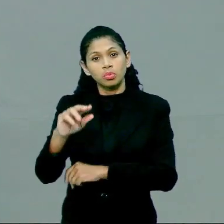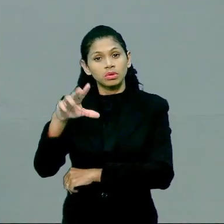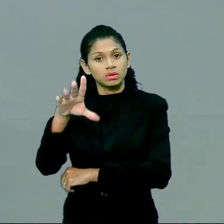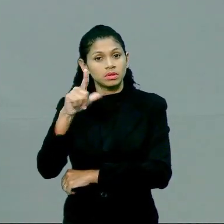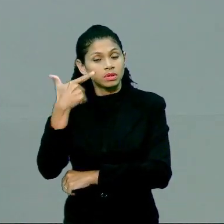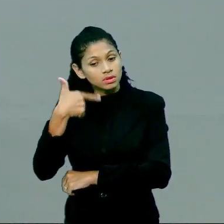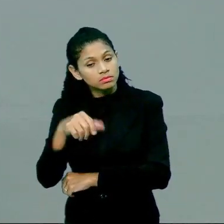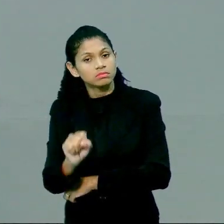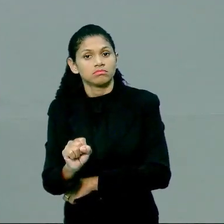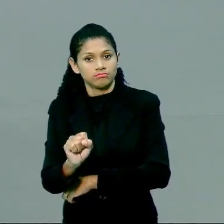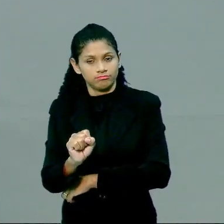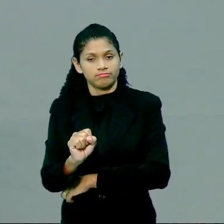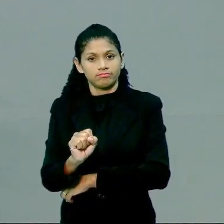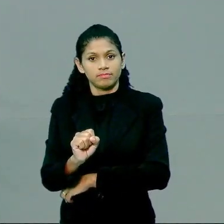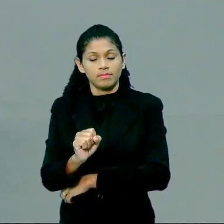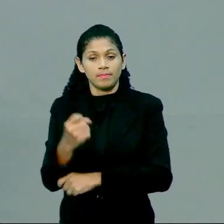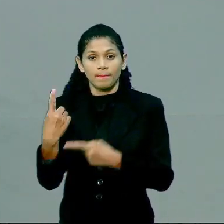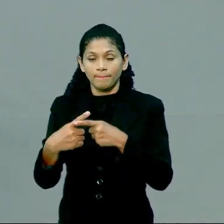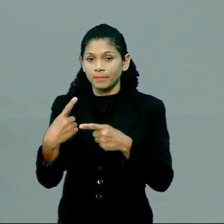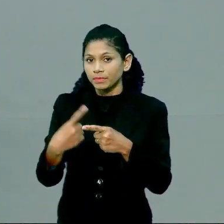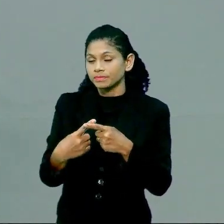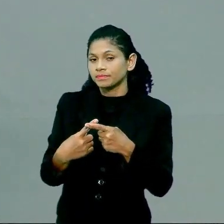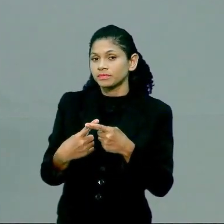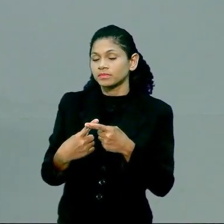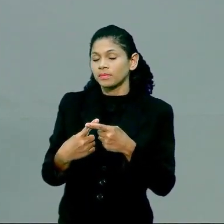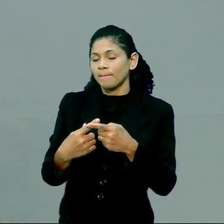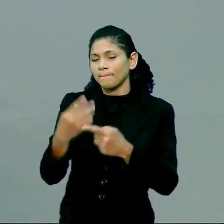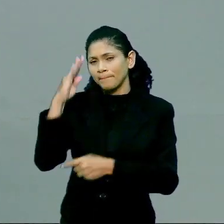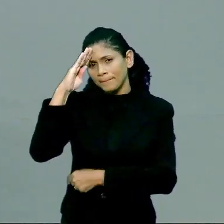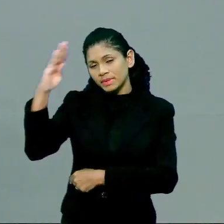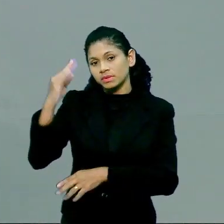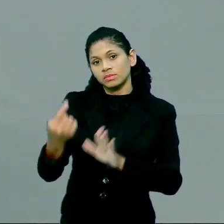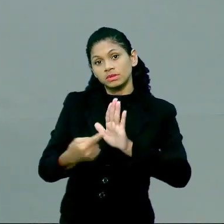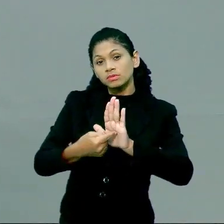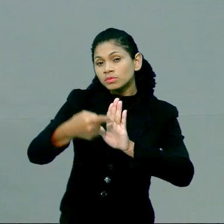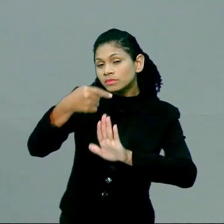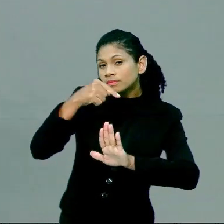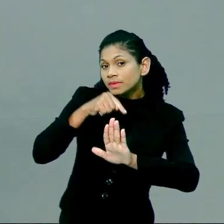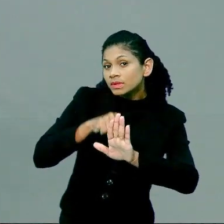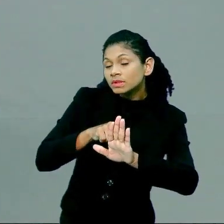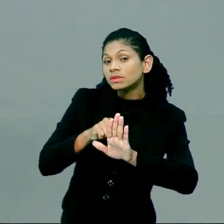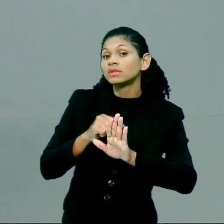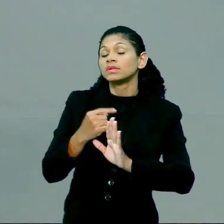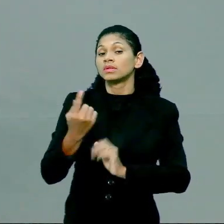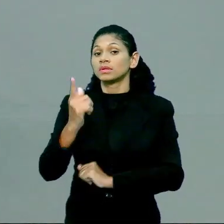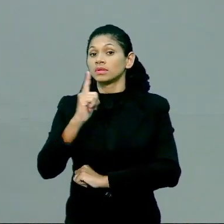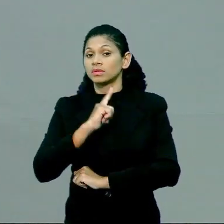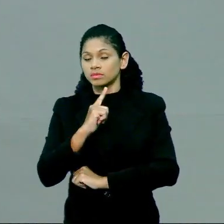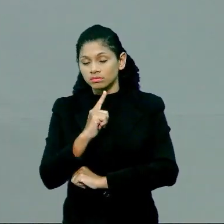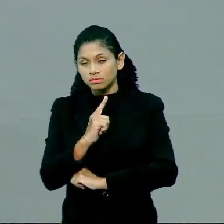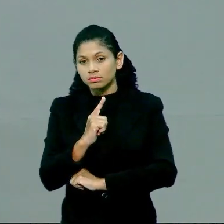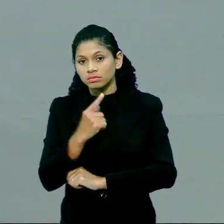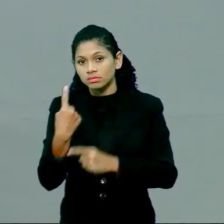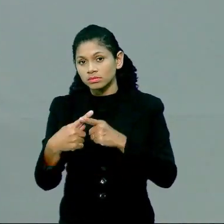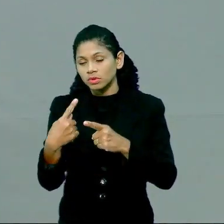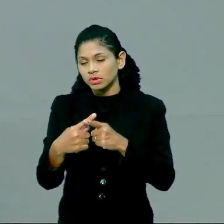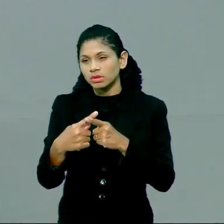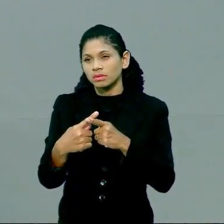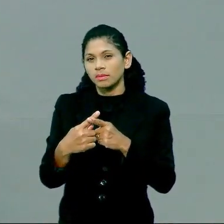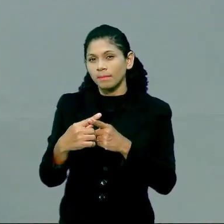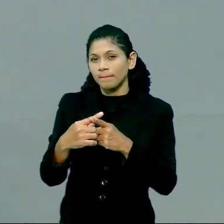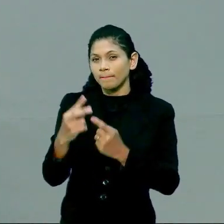metáfora porque a gente usa essas palavras com outro sentido do que seja seu sentido literal